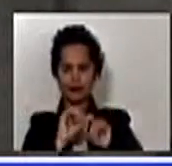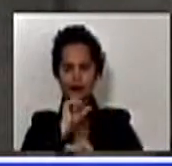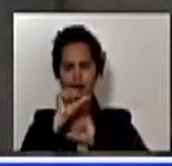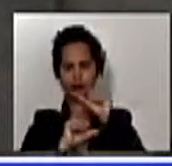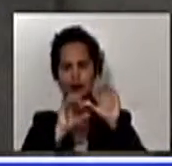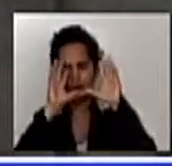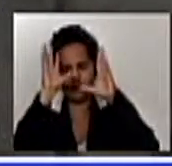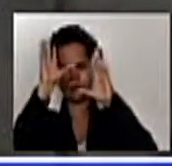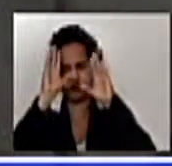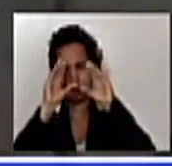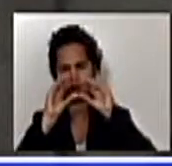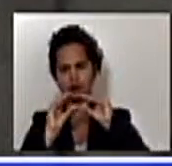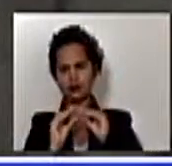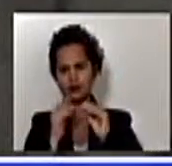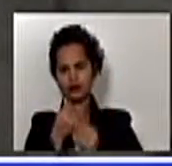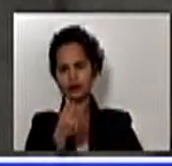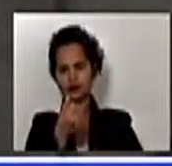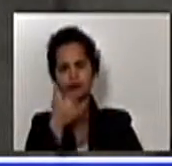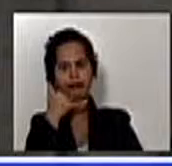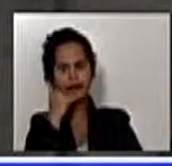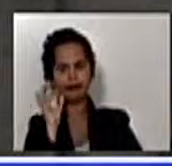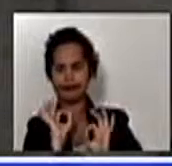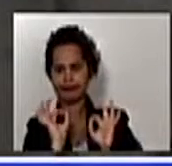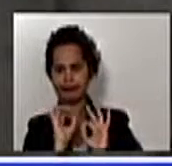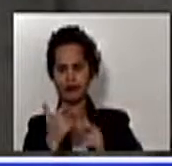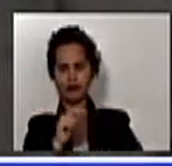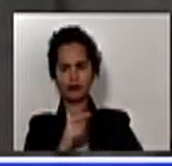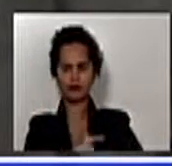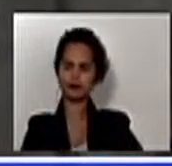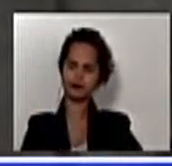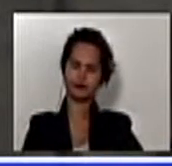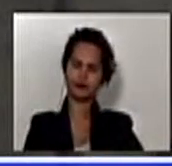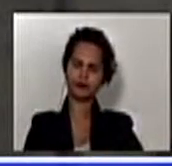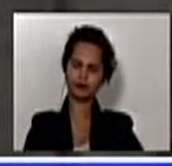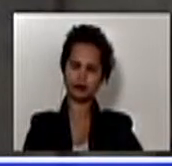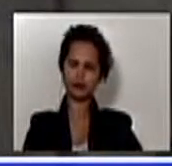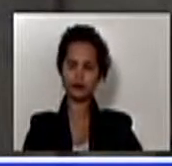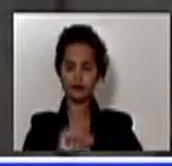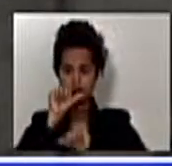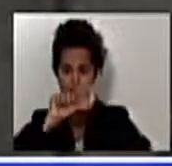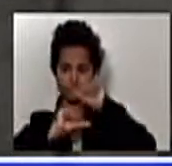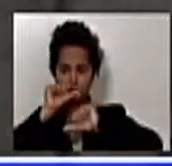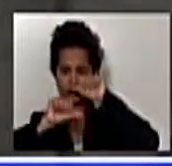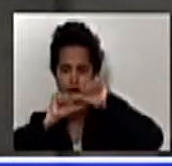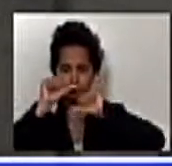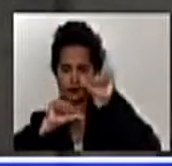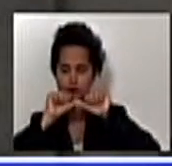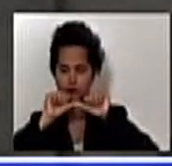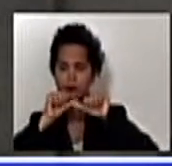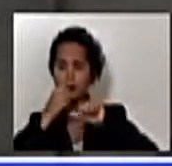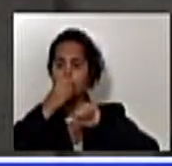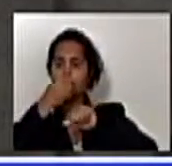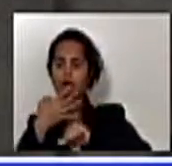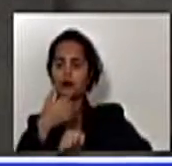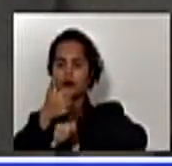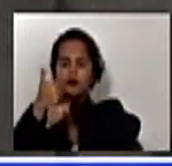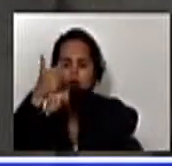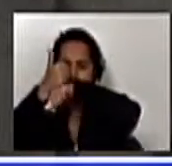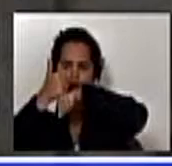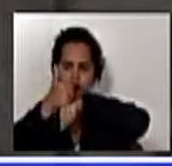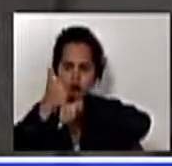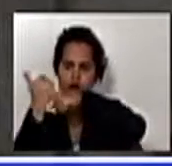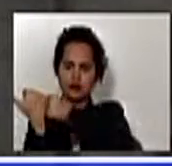cada ano. E a gente teve uma mudança bastante positiva na arrecadação da